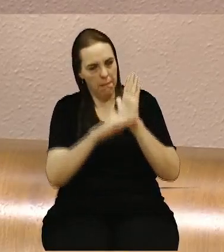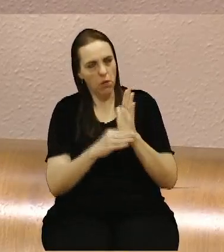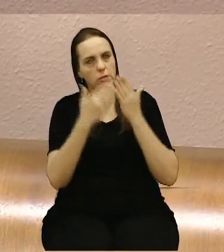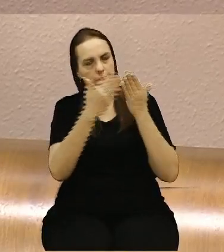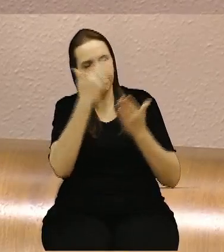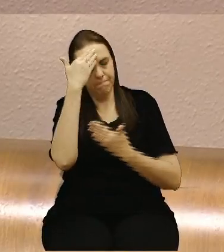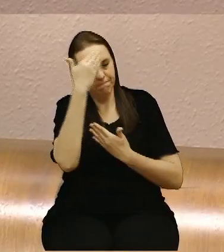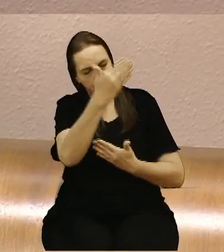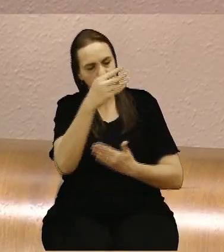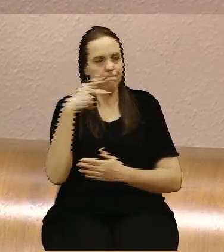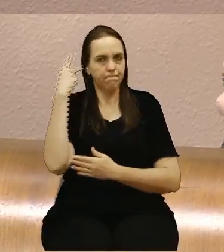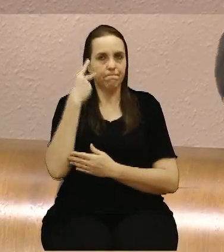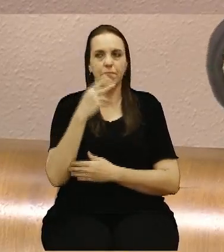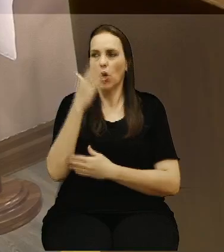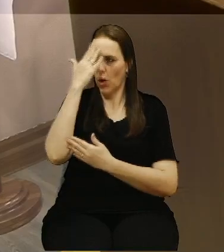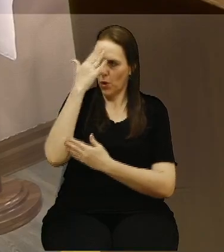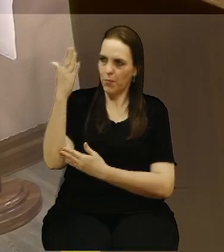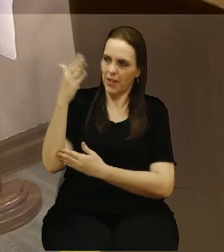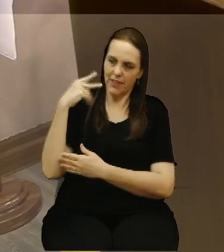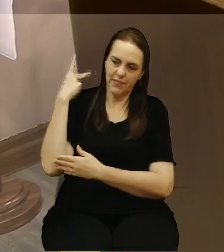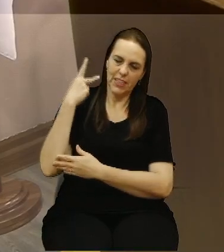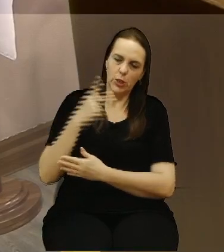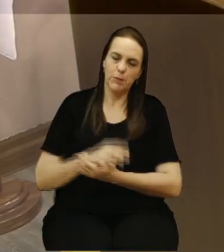obrigada, vereadora Andressa.